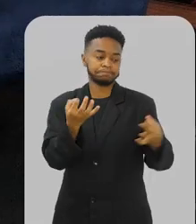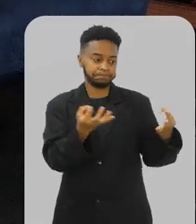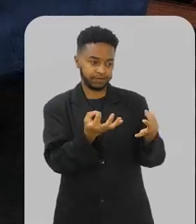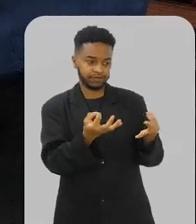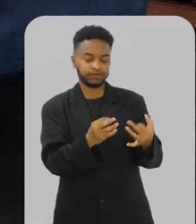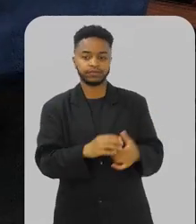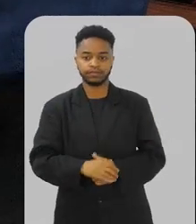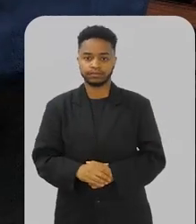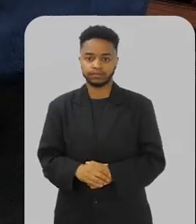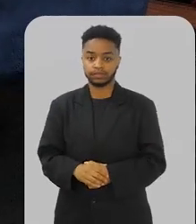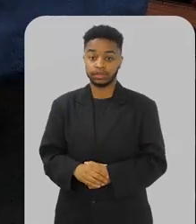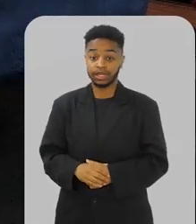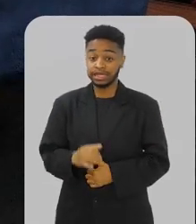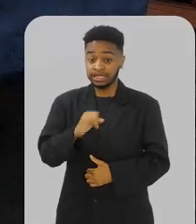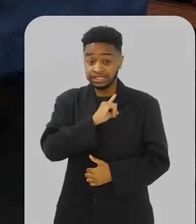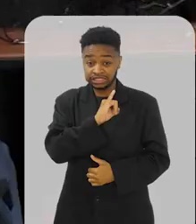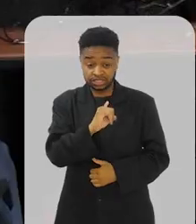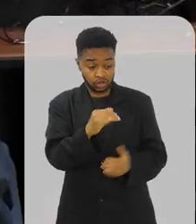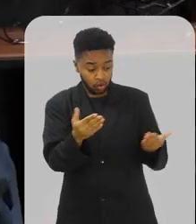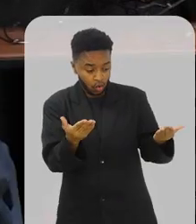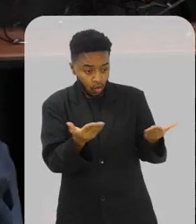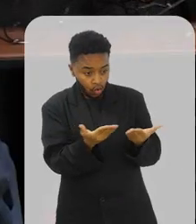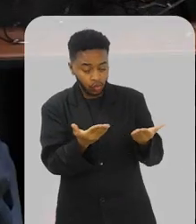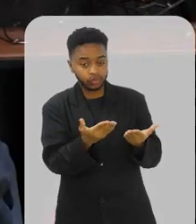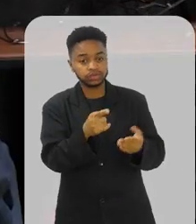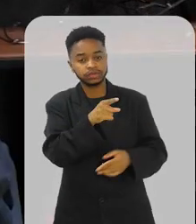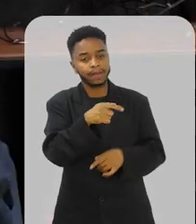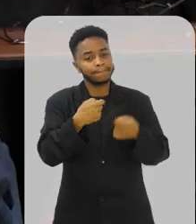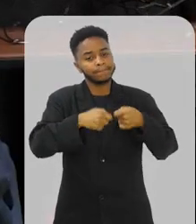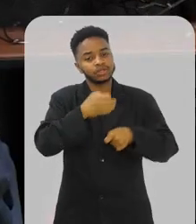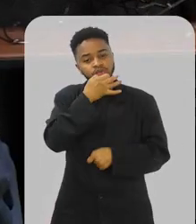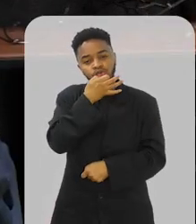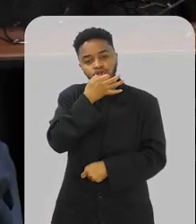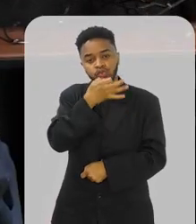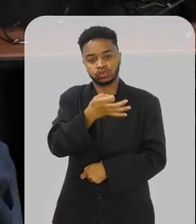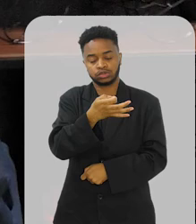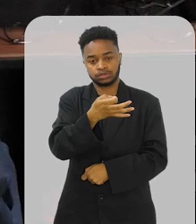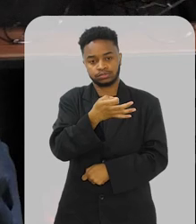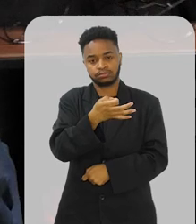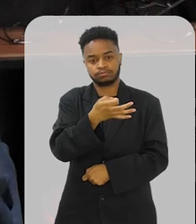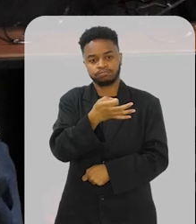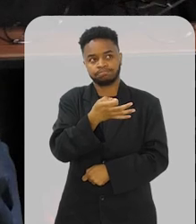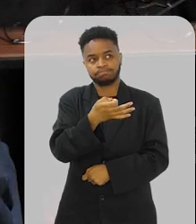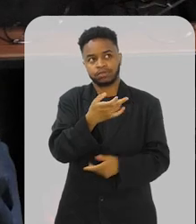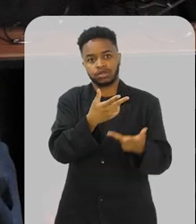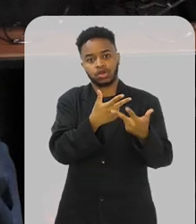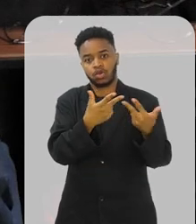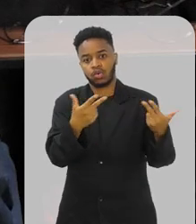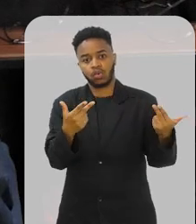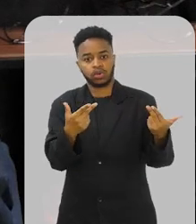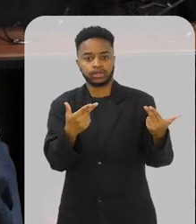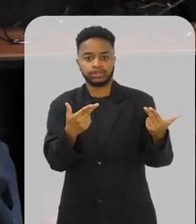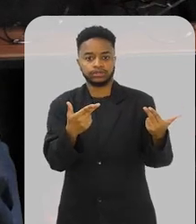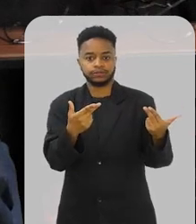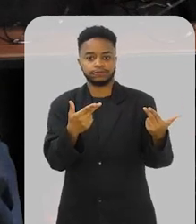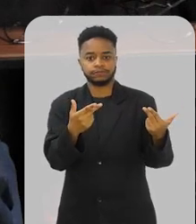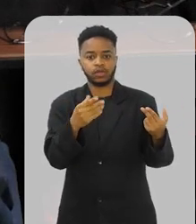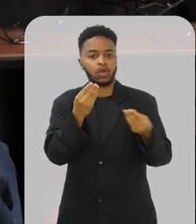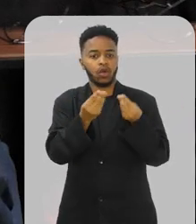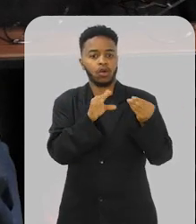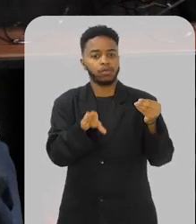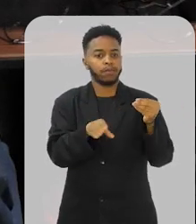Perfeito. Se hoje você tivesse que sugerir alguma coisa nessa